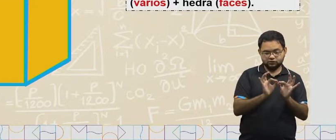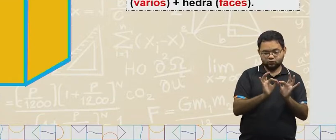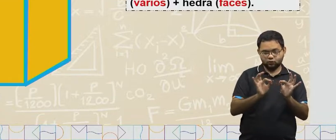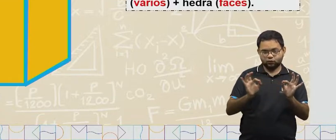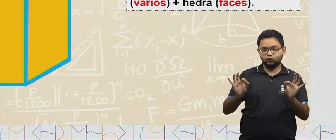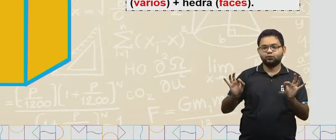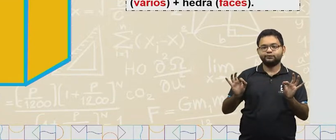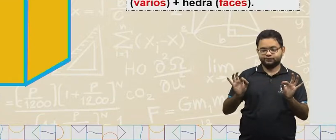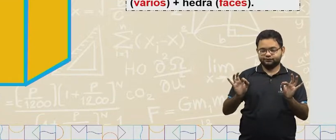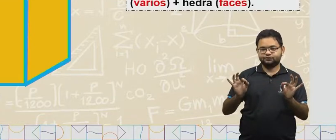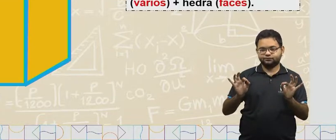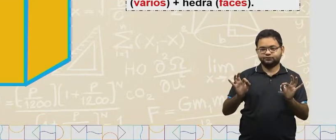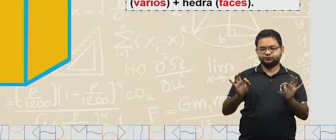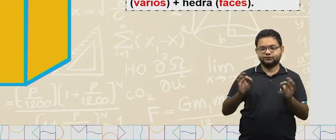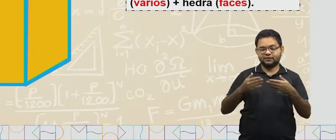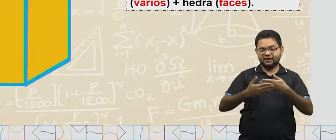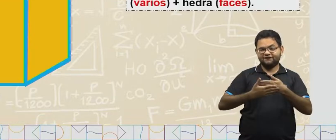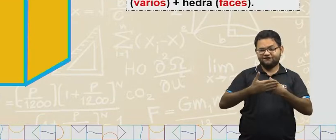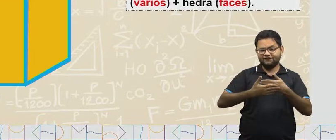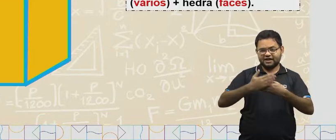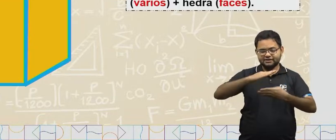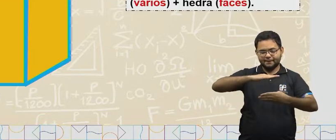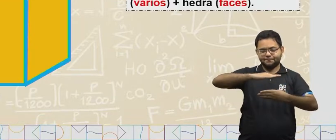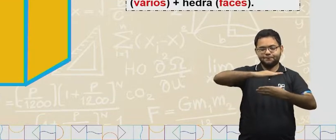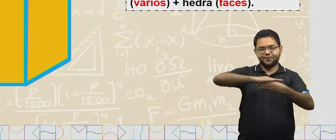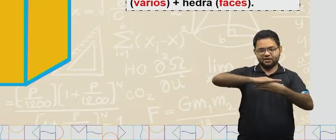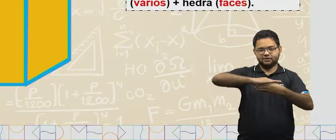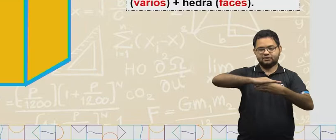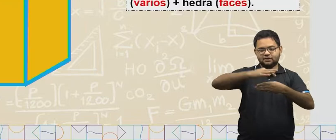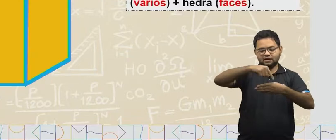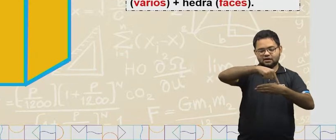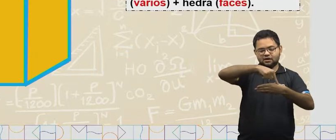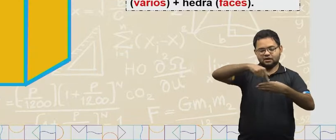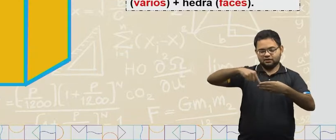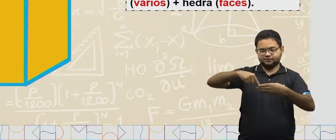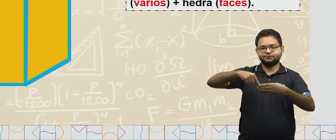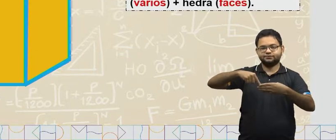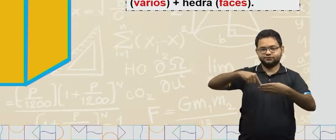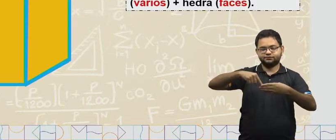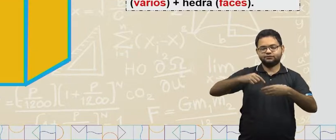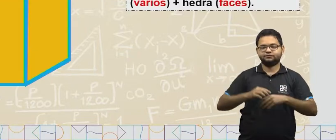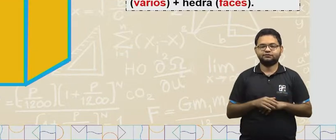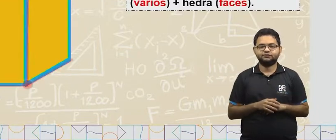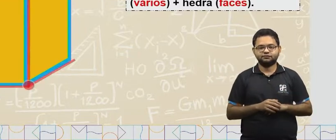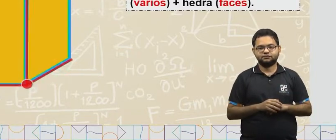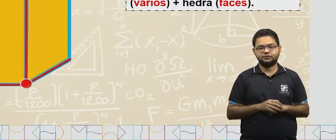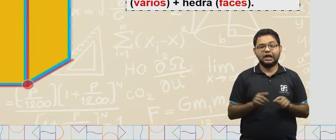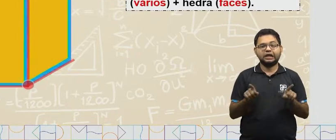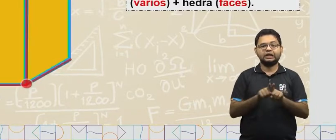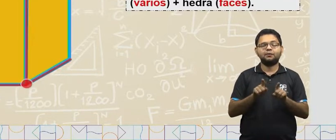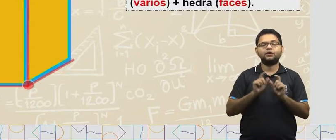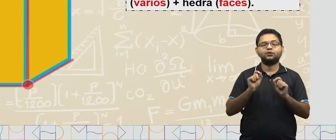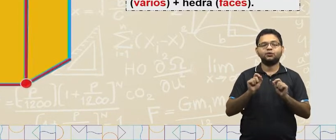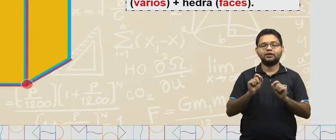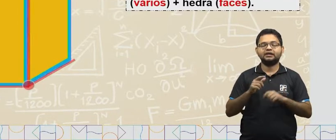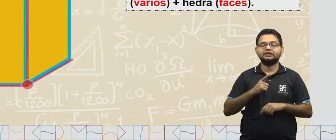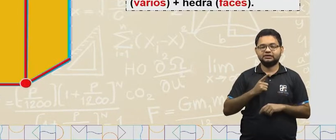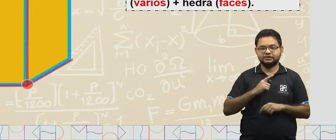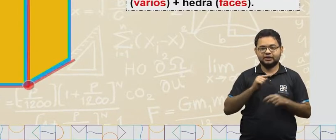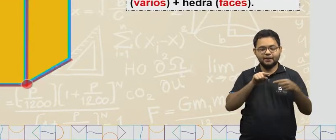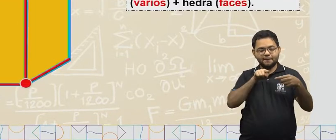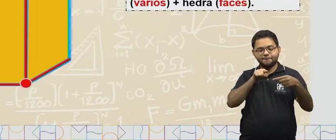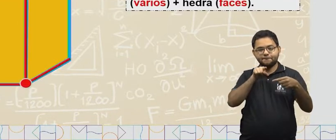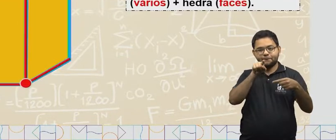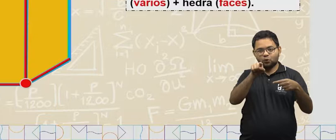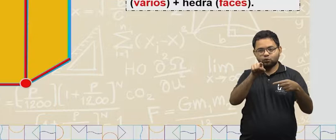reta resultante do encontro de 2 faces. Por último, temos os vértices, que